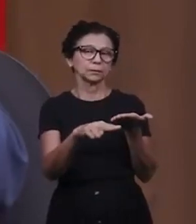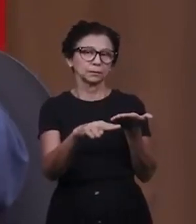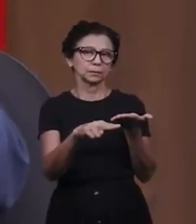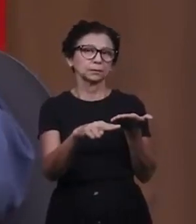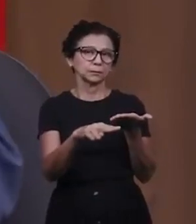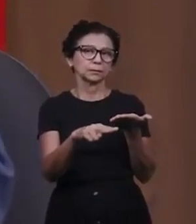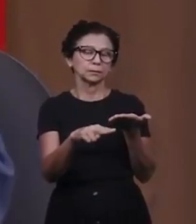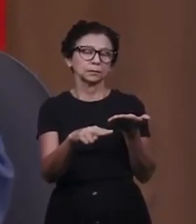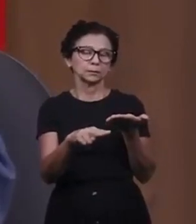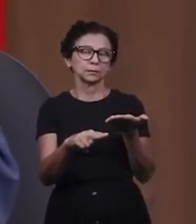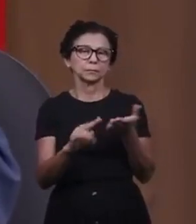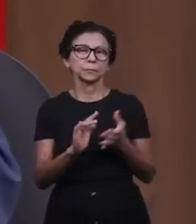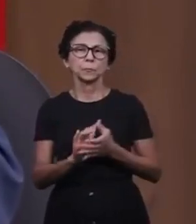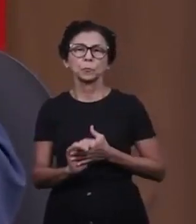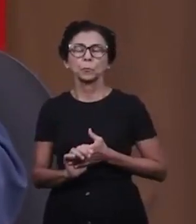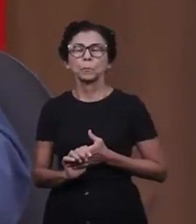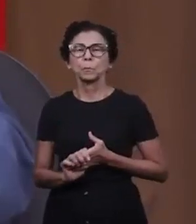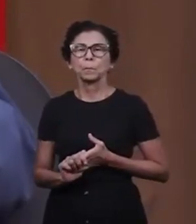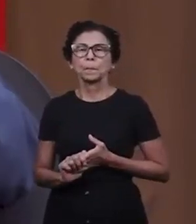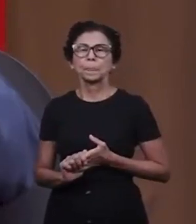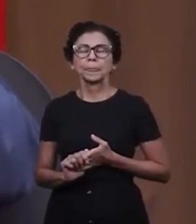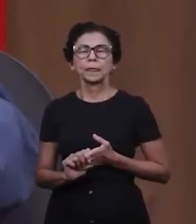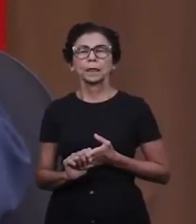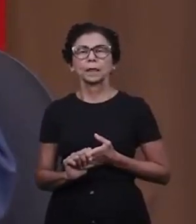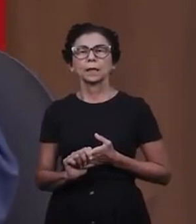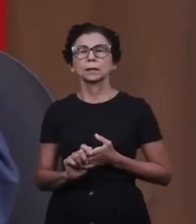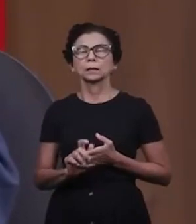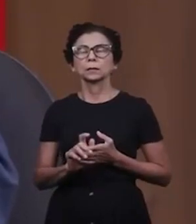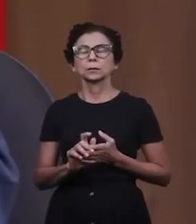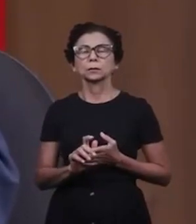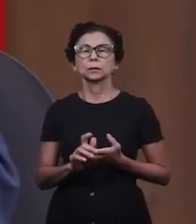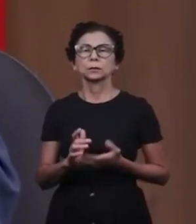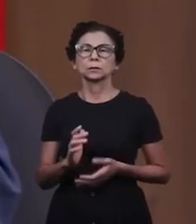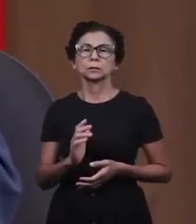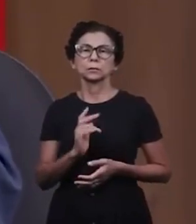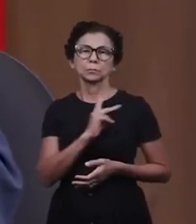quando Deus o chama, o levanta para